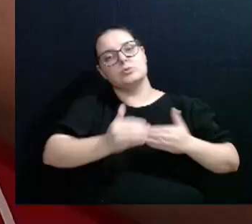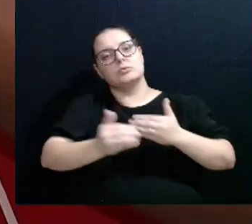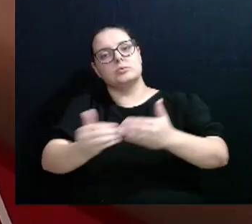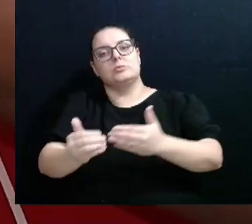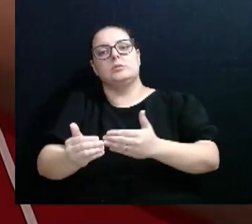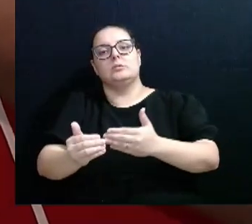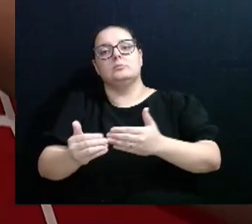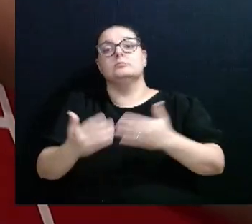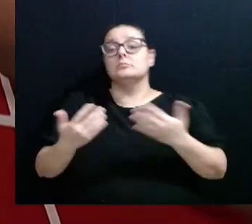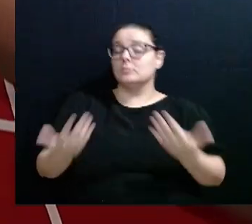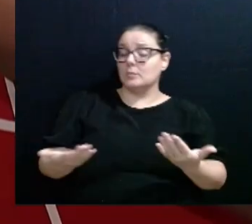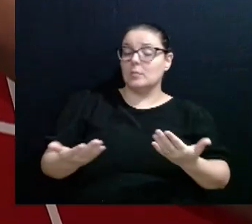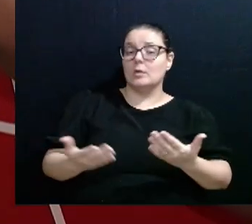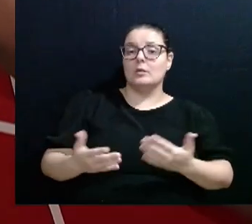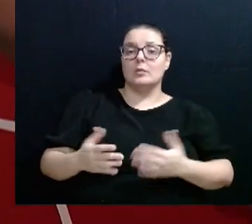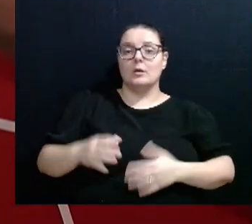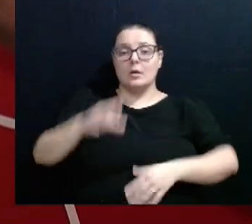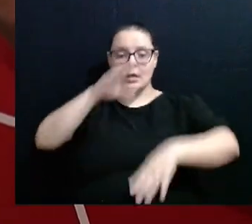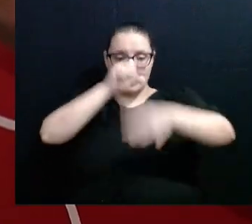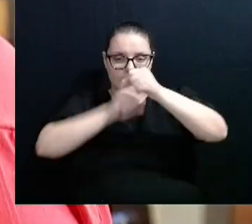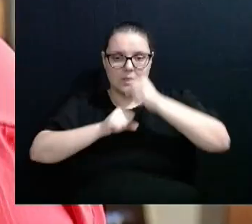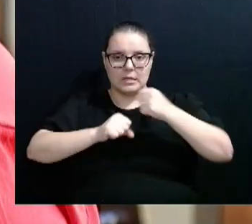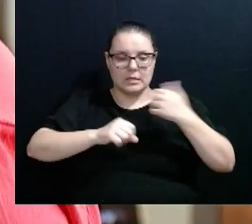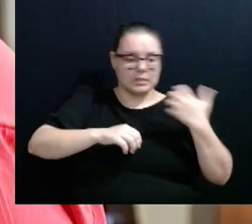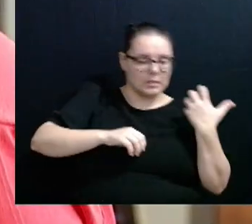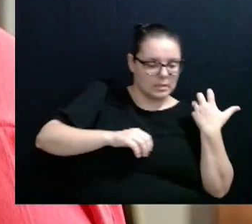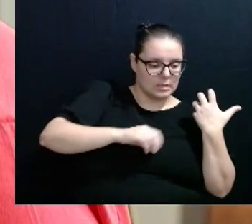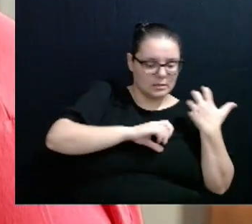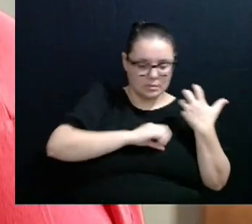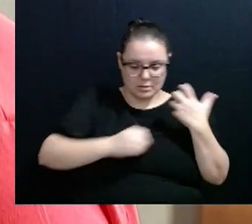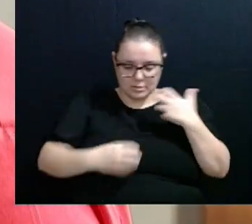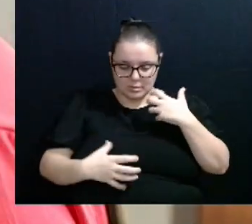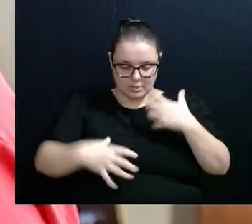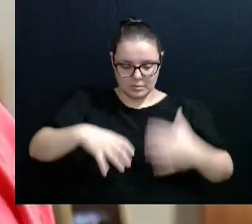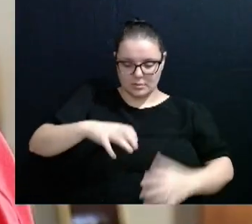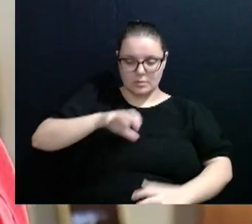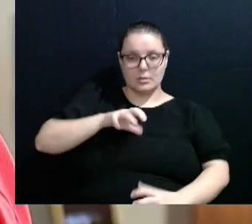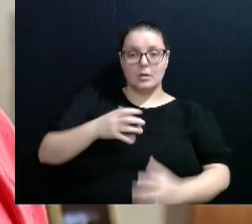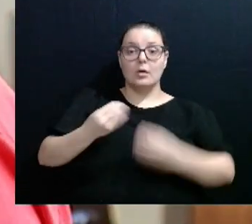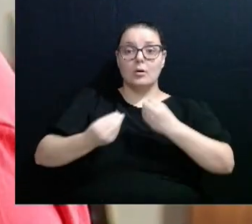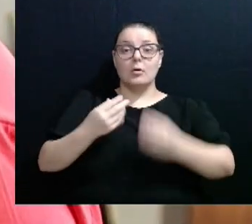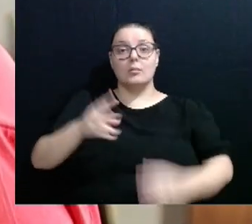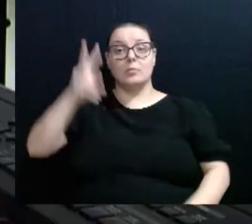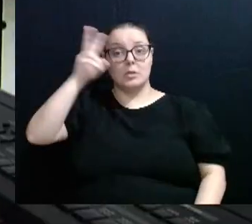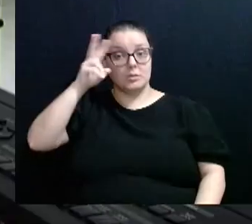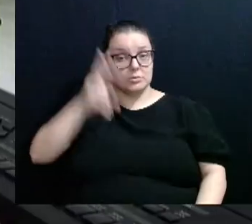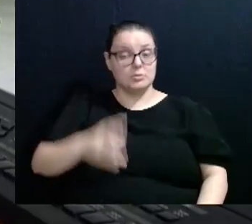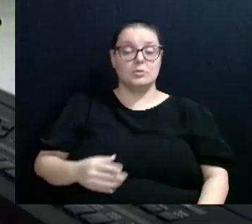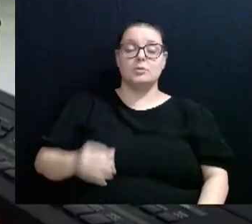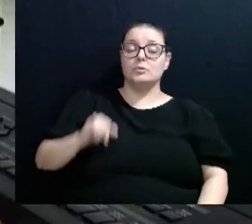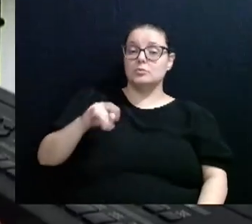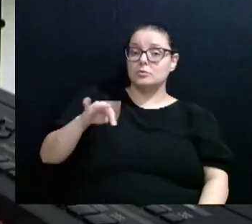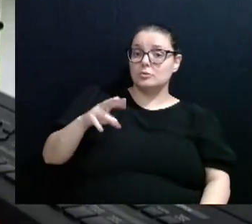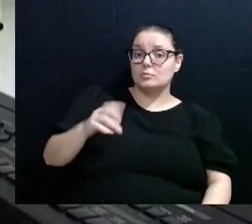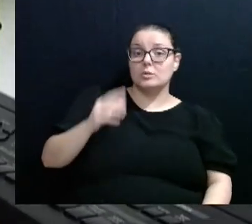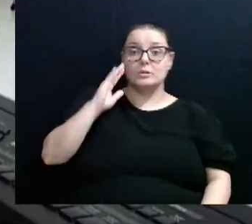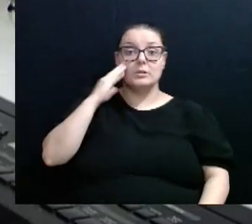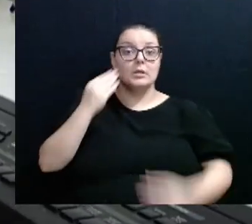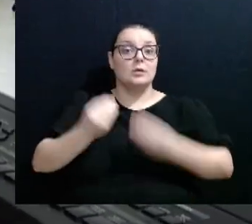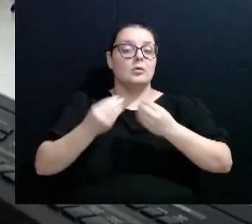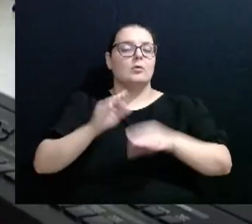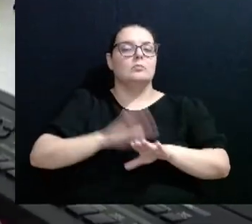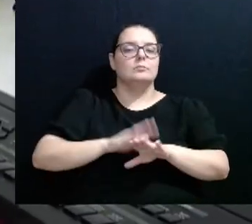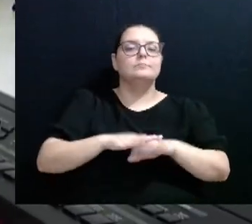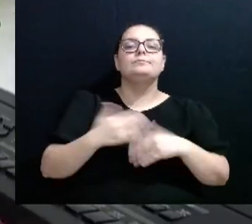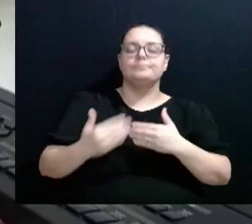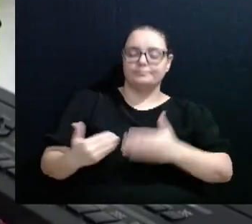aprender a segurar o instrumento, conhecer um pouquinho da história do instrumento, entender como ele funciona. Então, todo esse processo ele